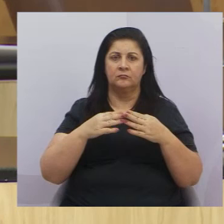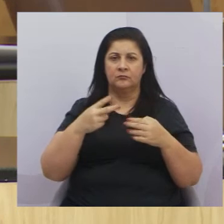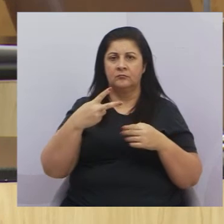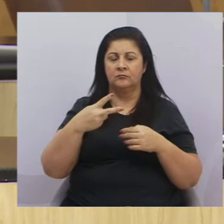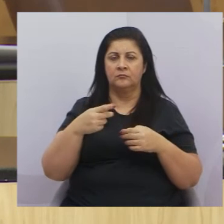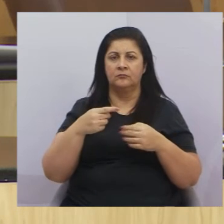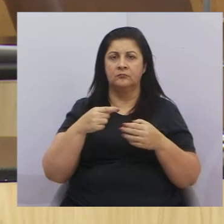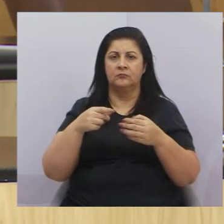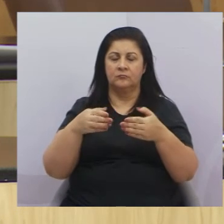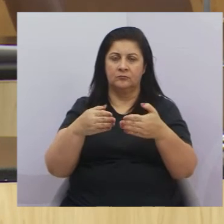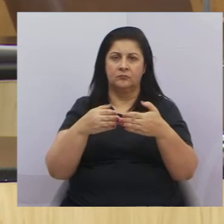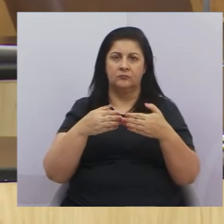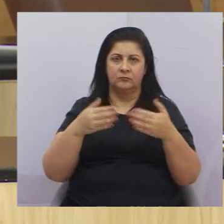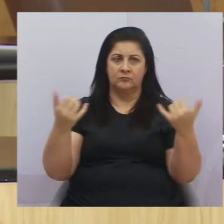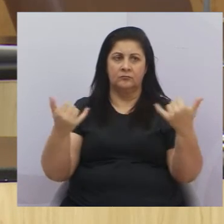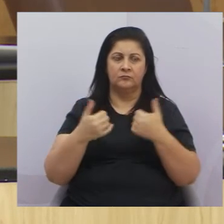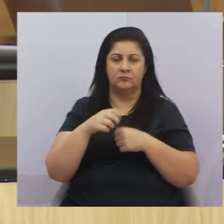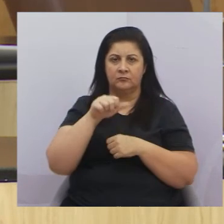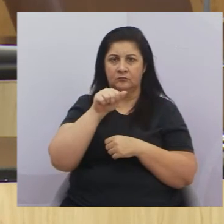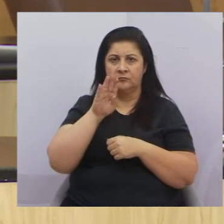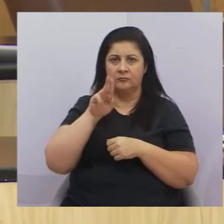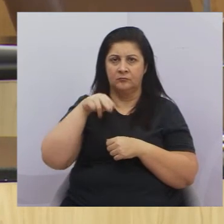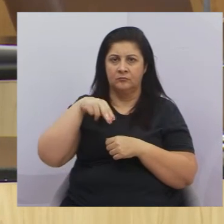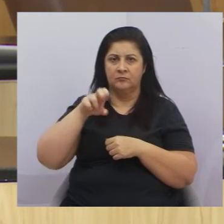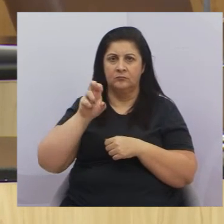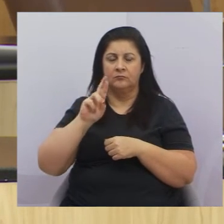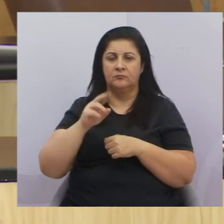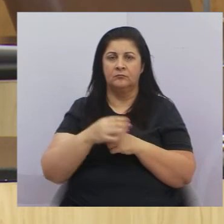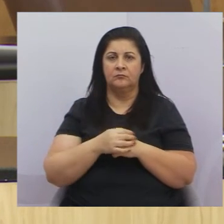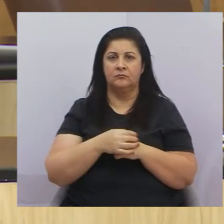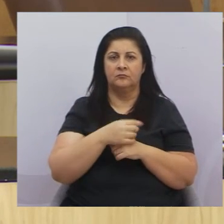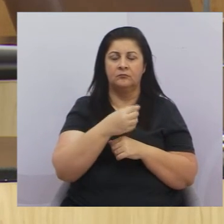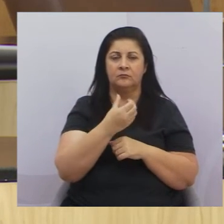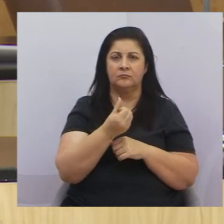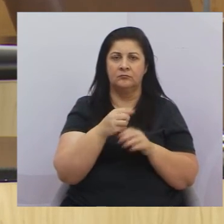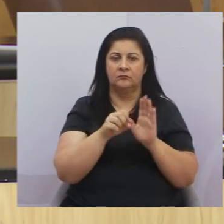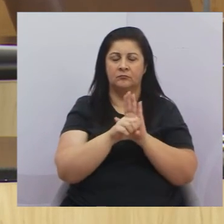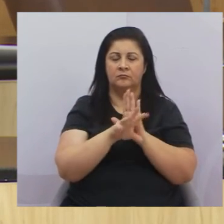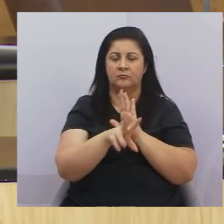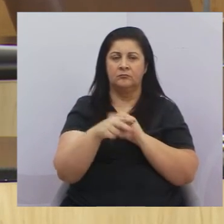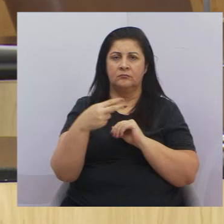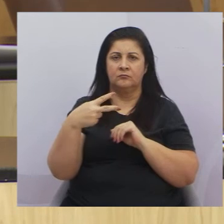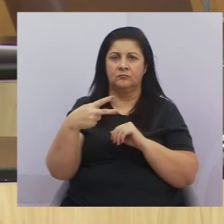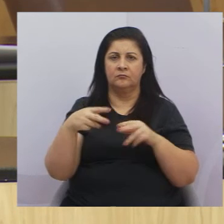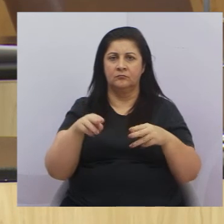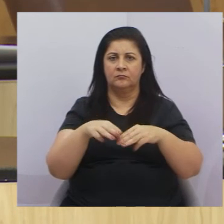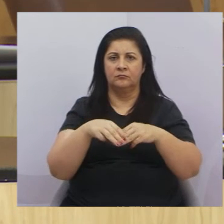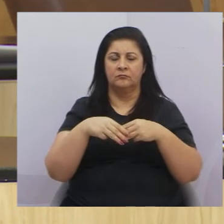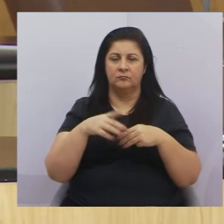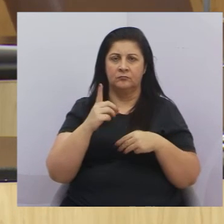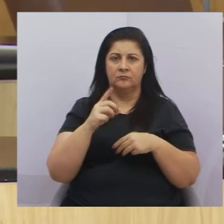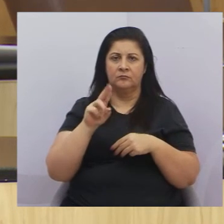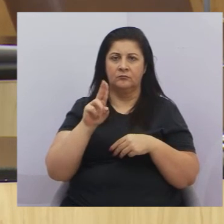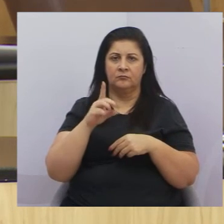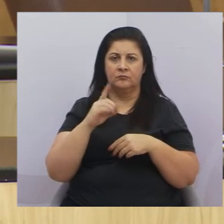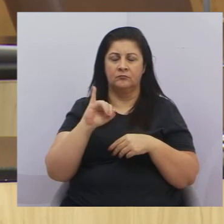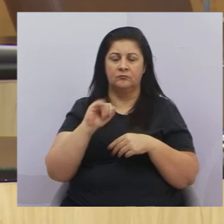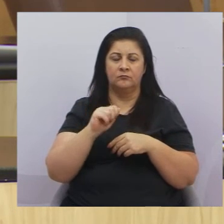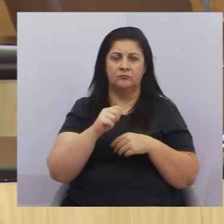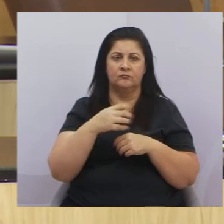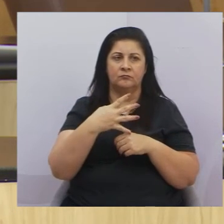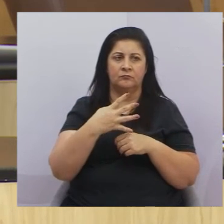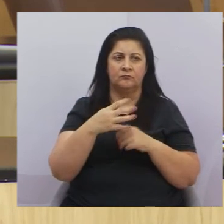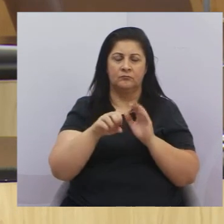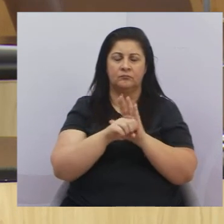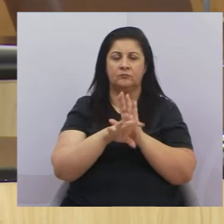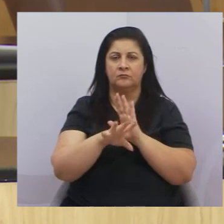de informação. Abner de Madureira, 6 indicações, 2 moções. Dude, 4 indicações, 2